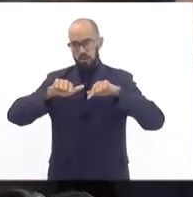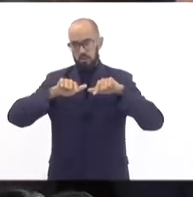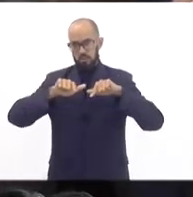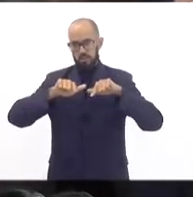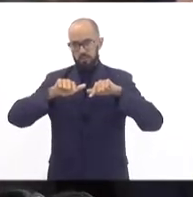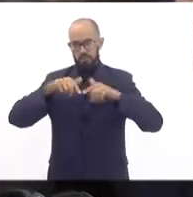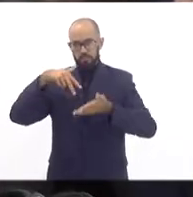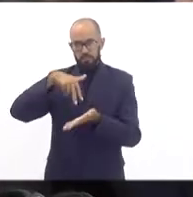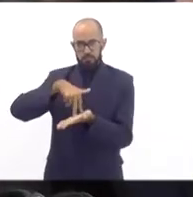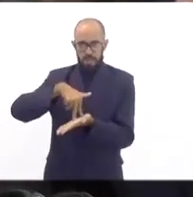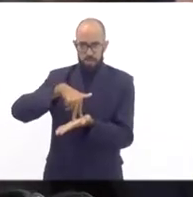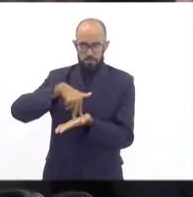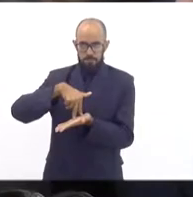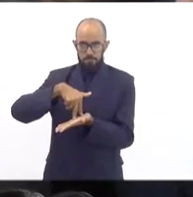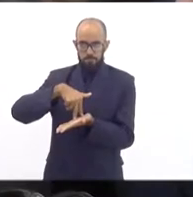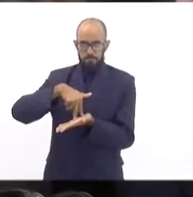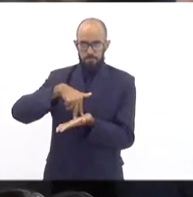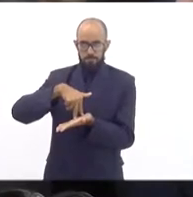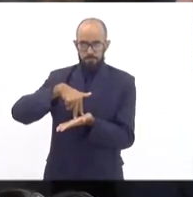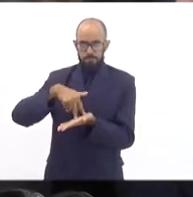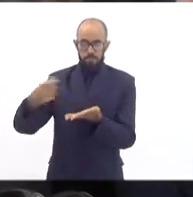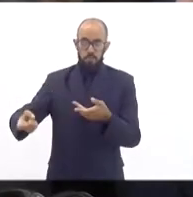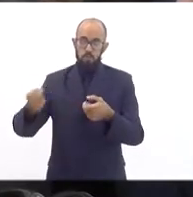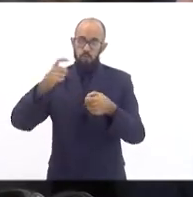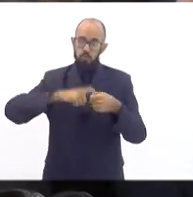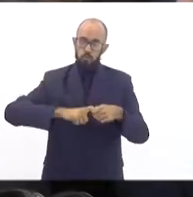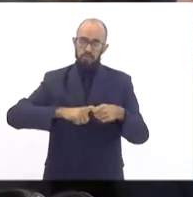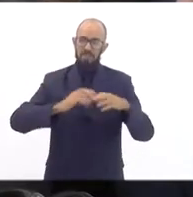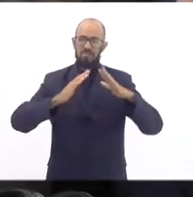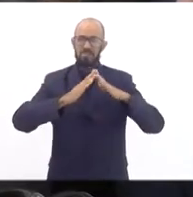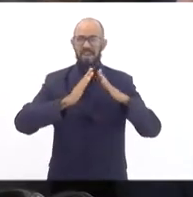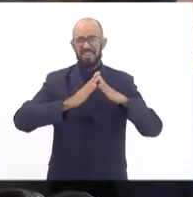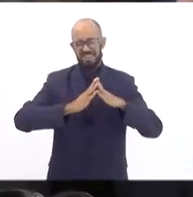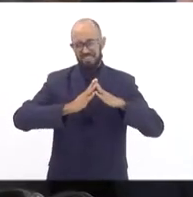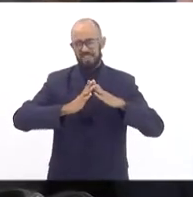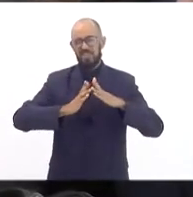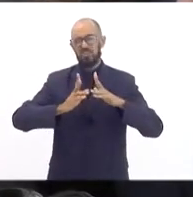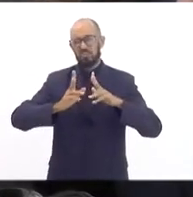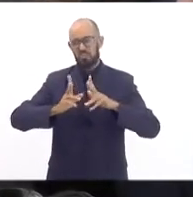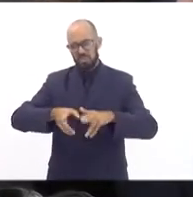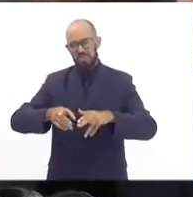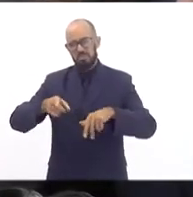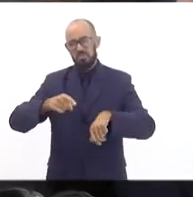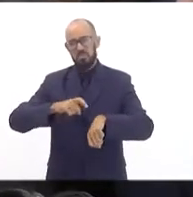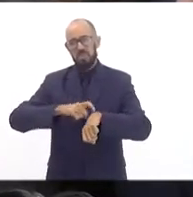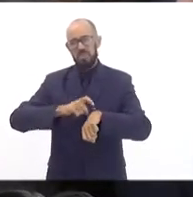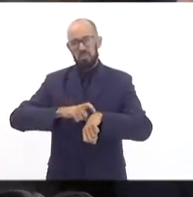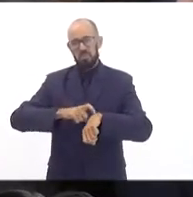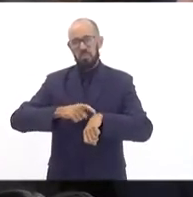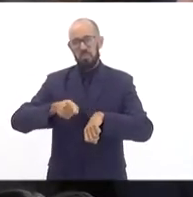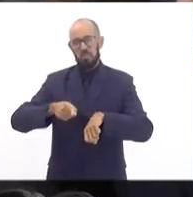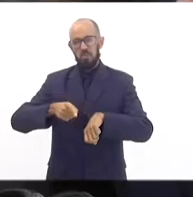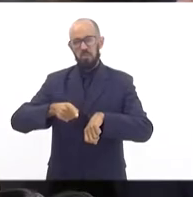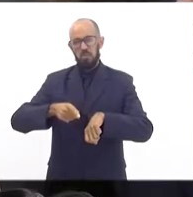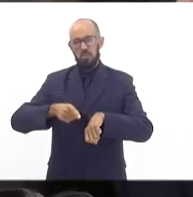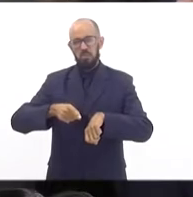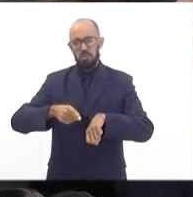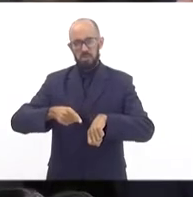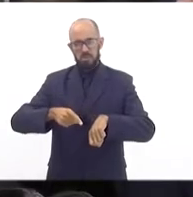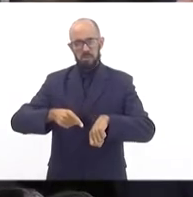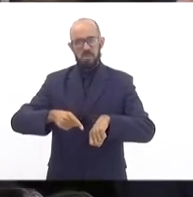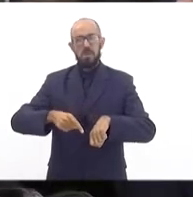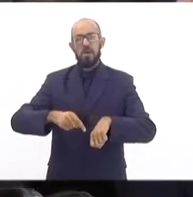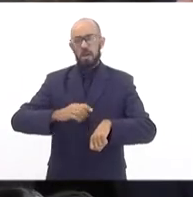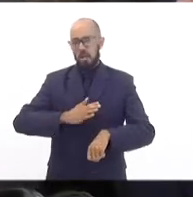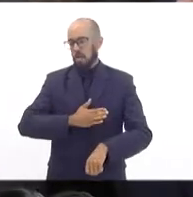em pé e retornar para o lar com essa mesma carga horária de trabalho, é